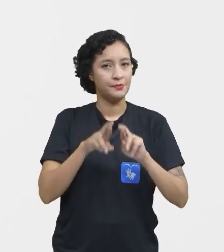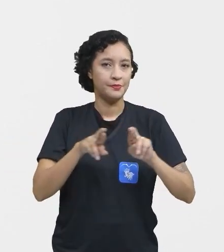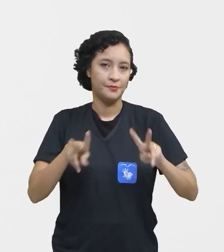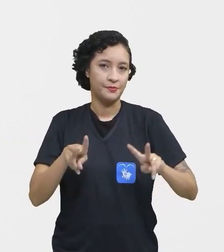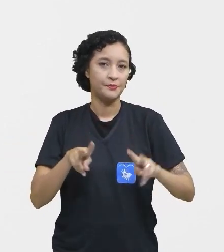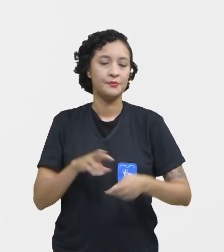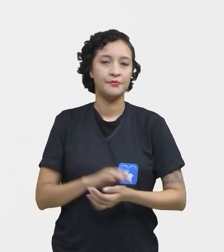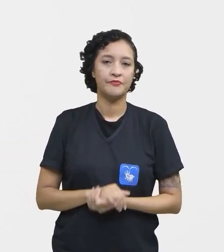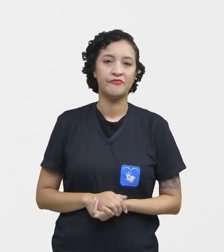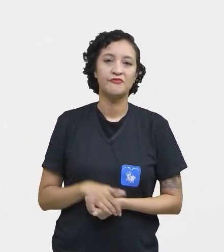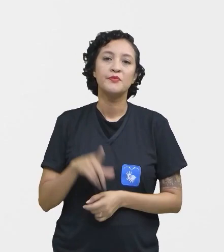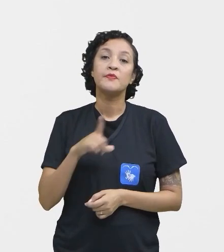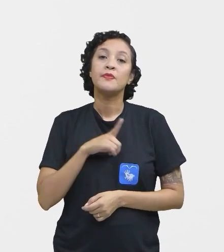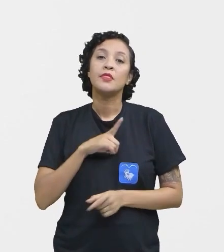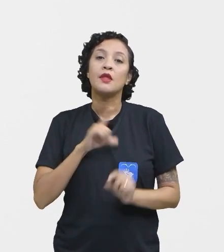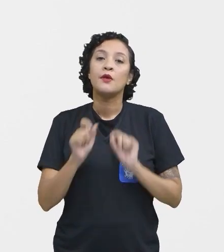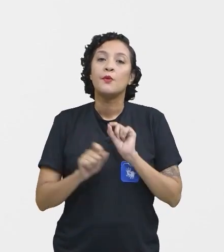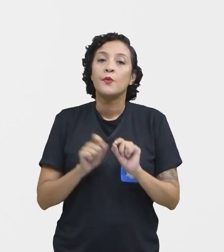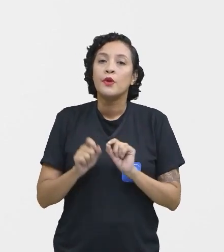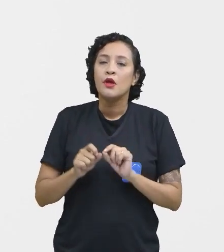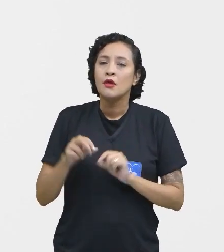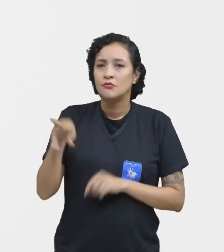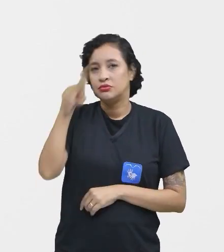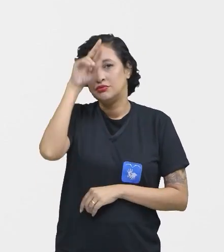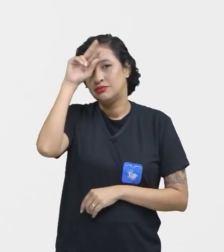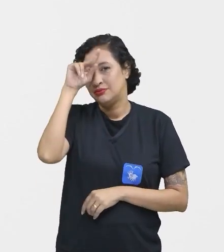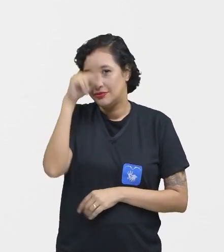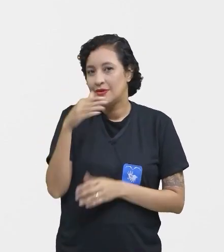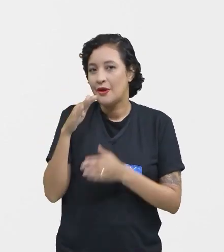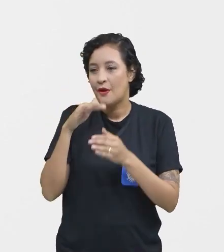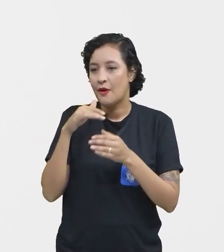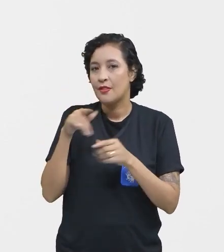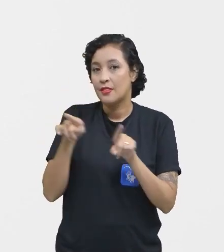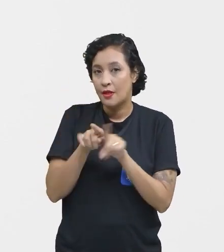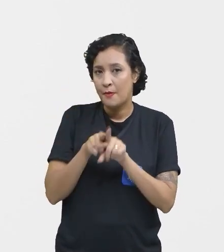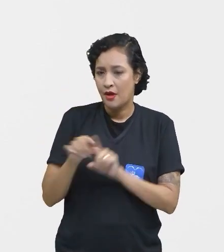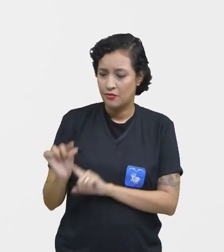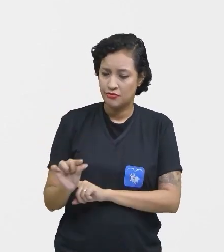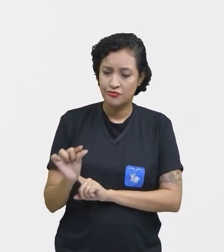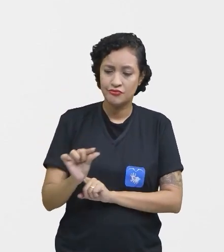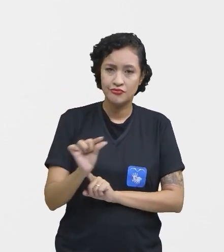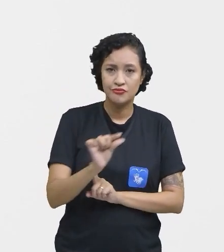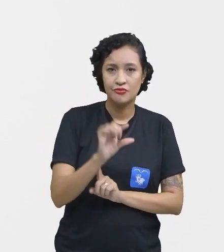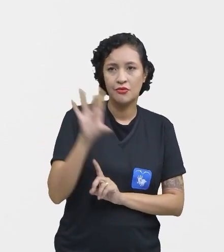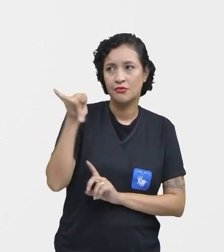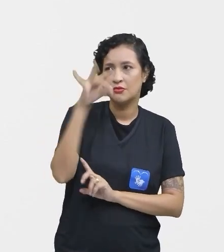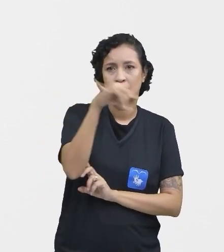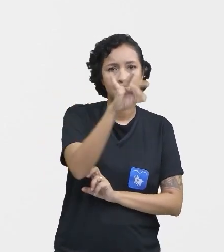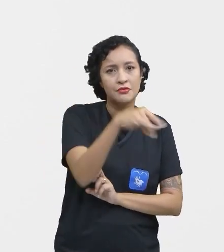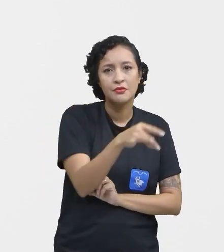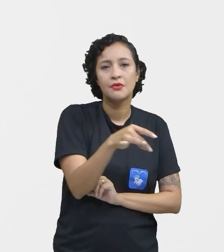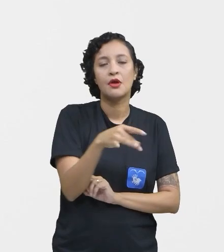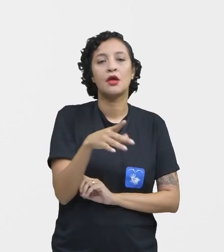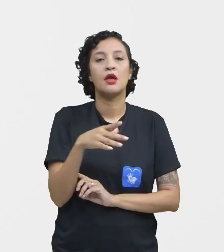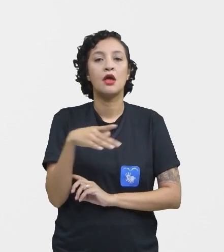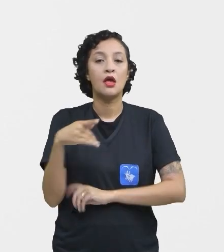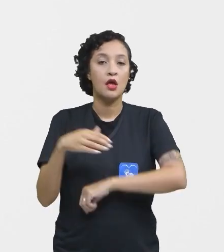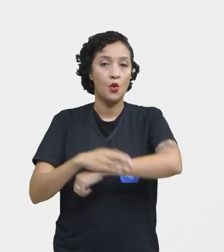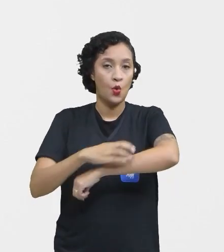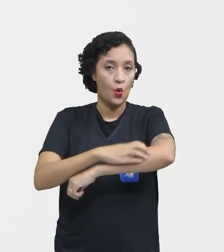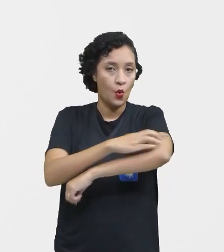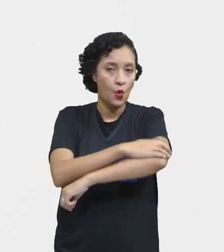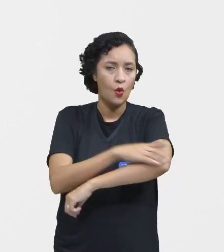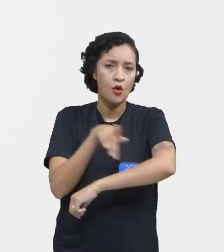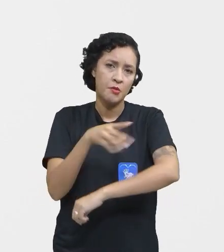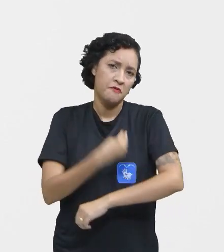anfíbios têm uma alimentação que envolve insetos e outros animais menores. Esses animais têm a capacidade tanto de viver em